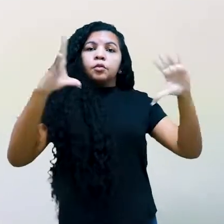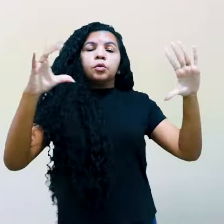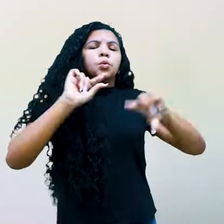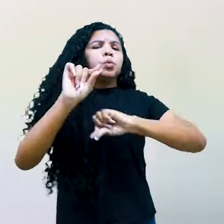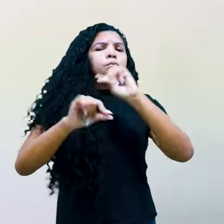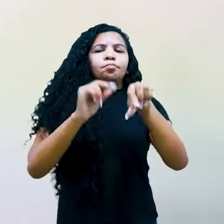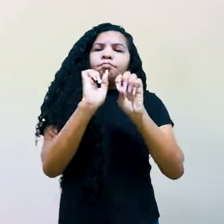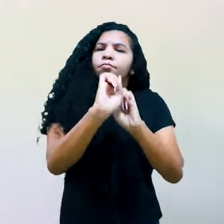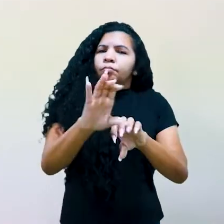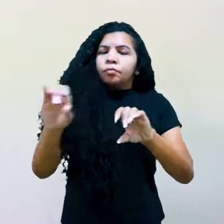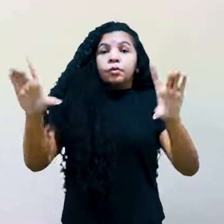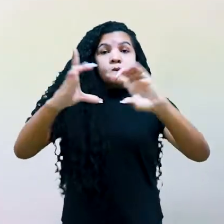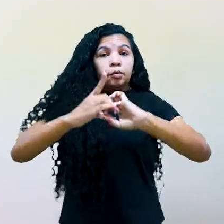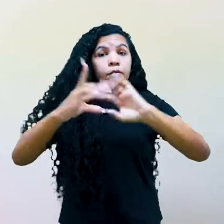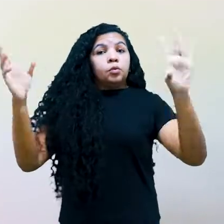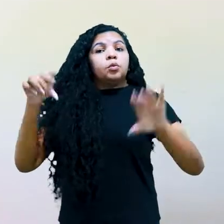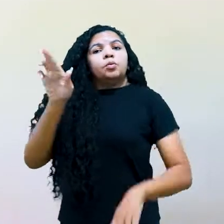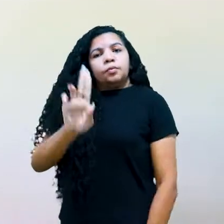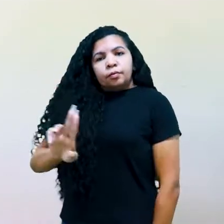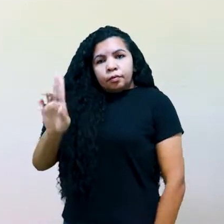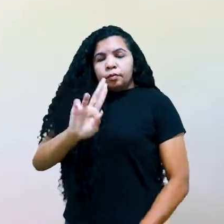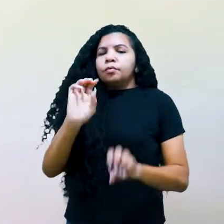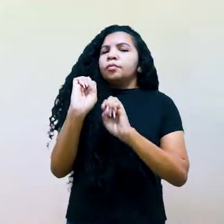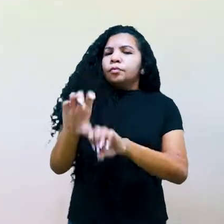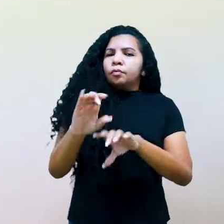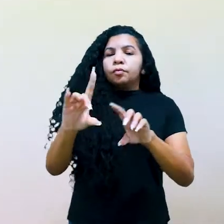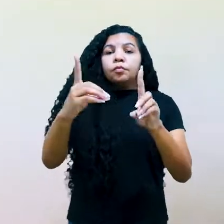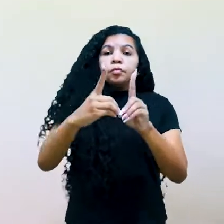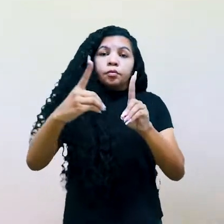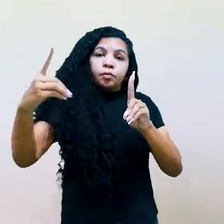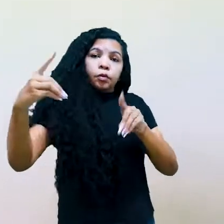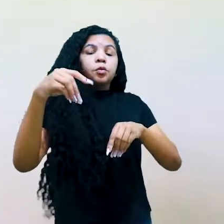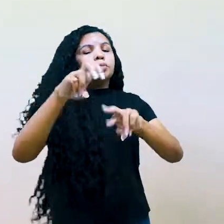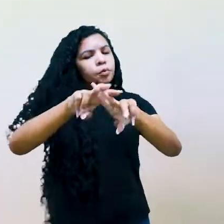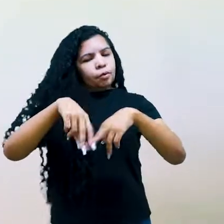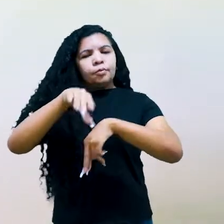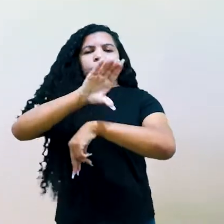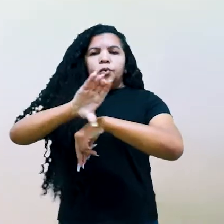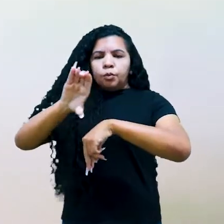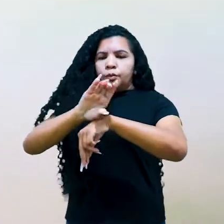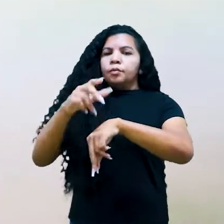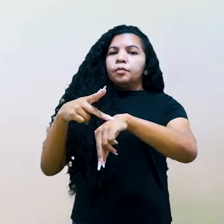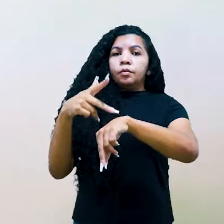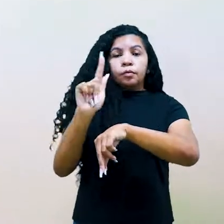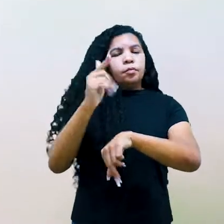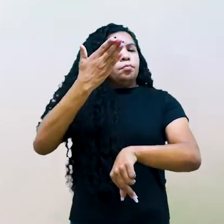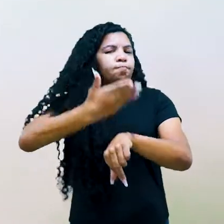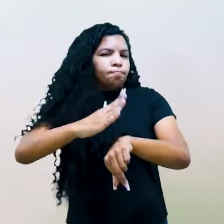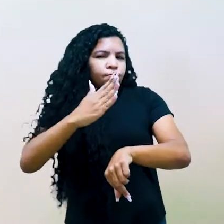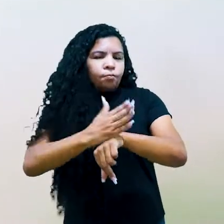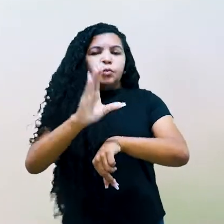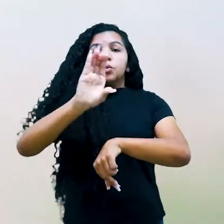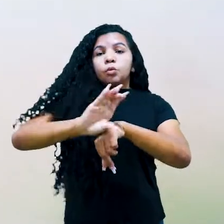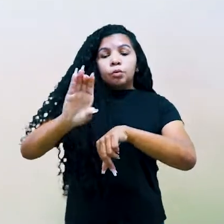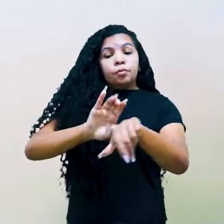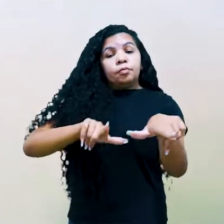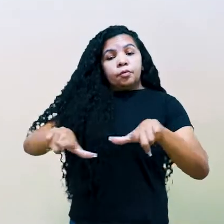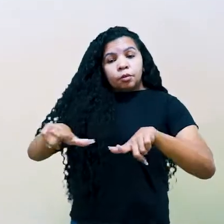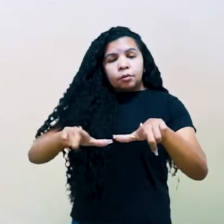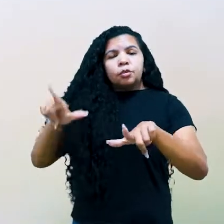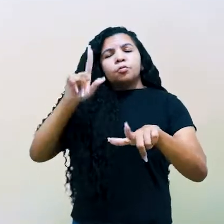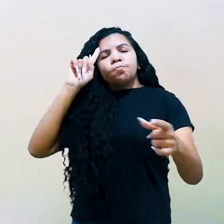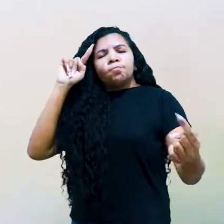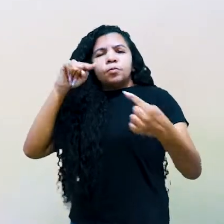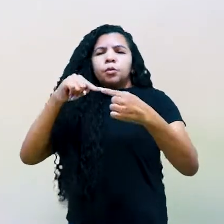democratizar essa educação e democratizar por meio da modalidade a distância e por isso o curso de pós-graduação e o curso de aperfeiçoamento